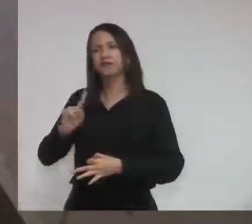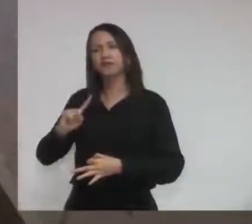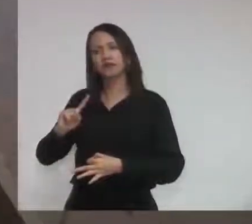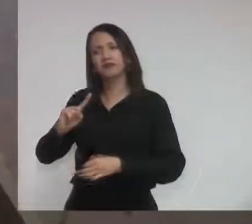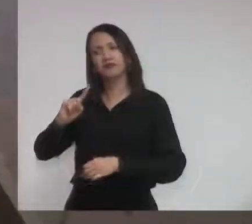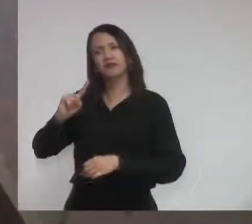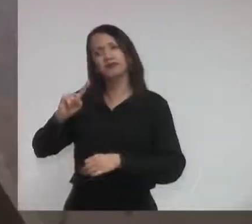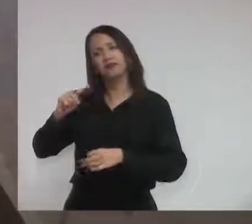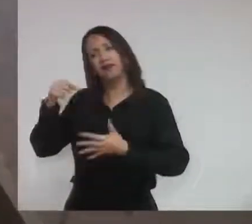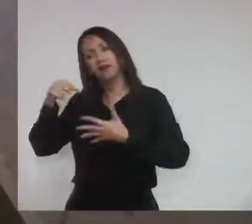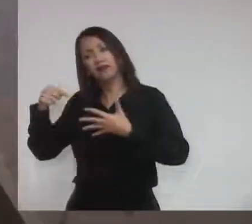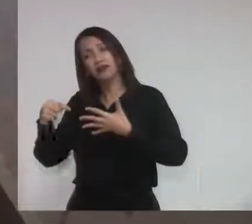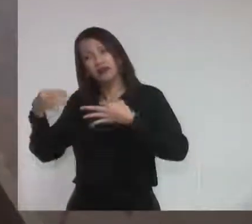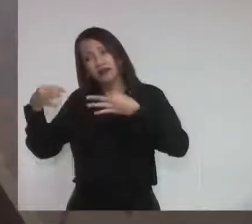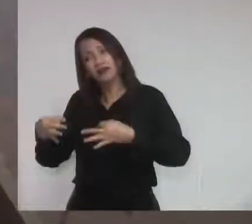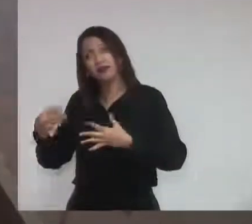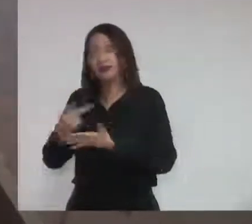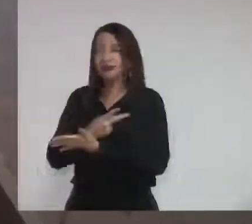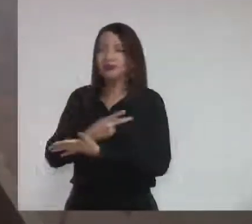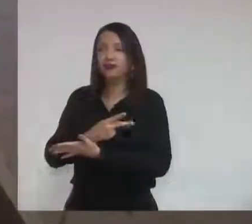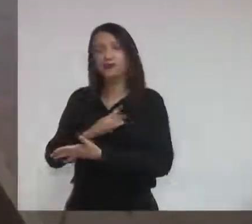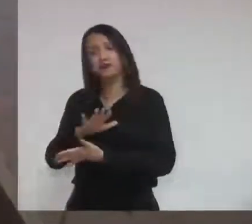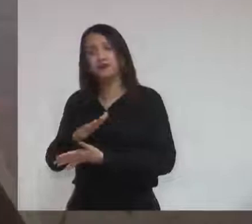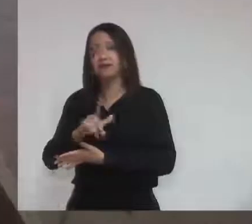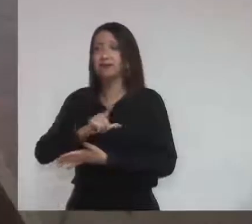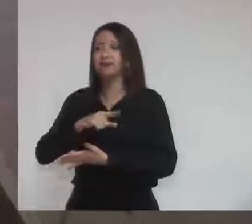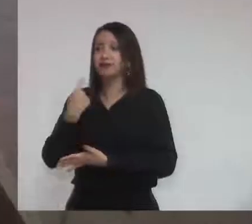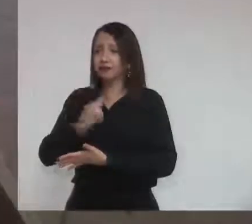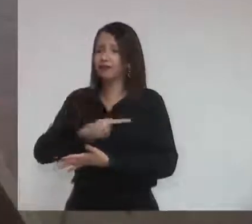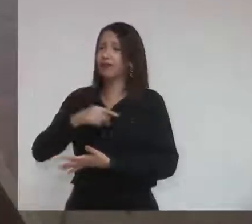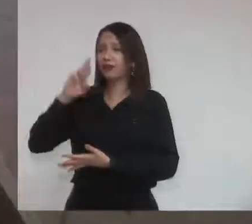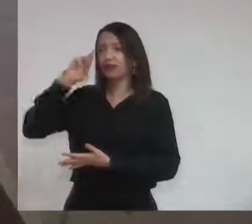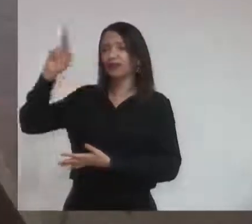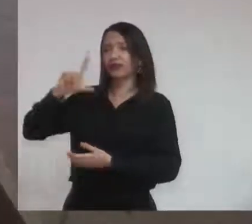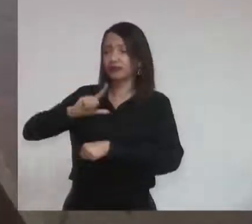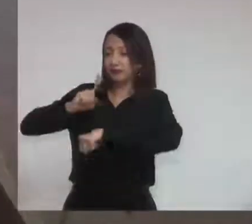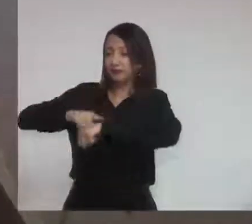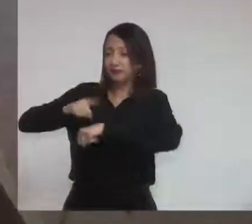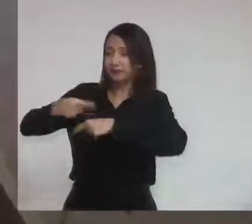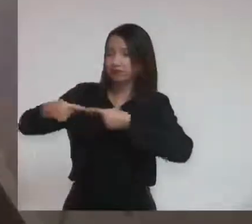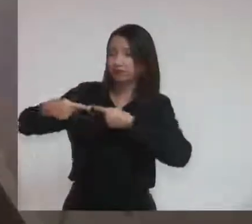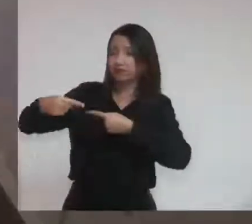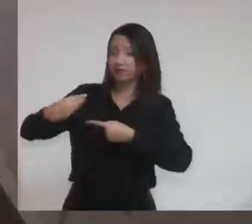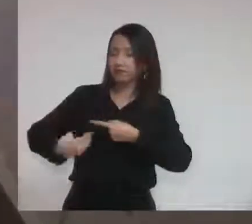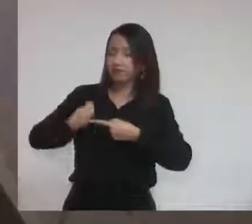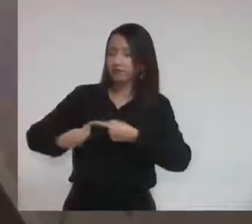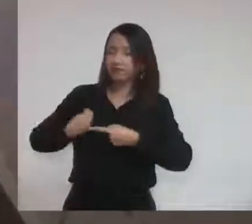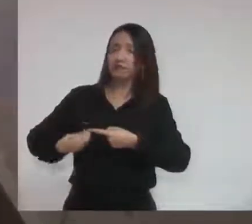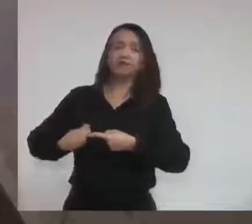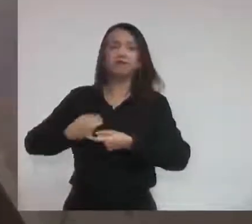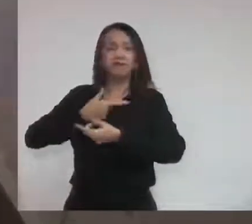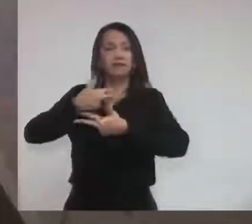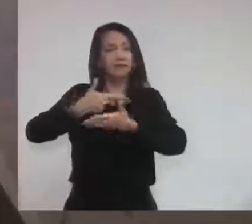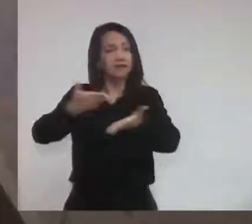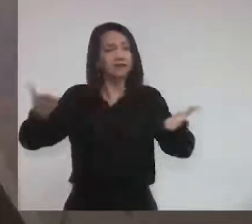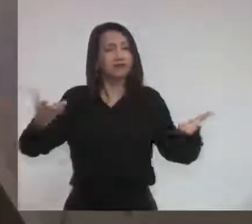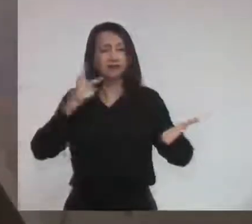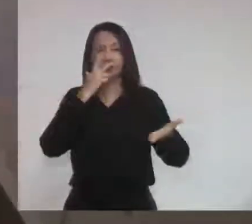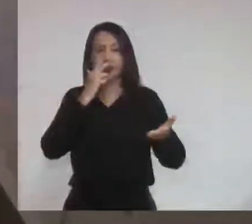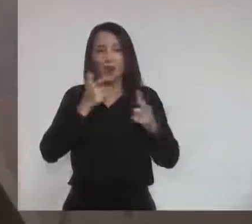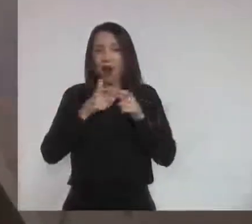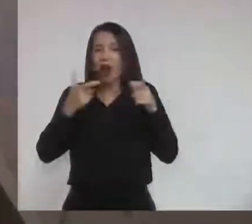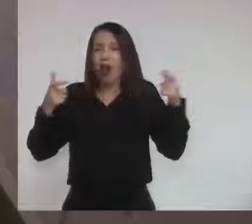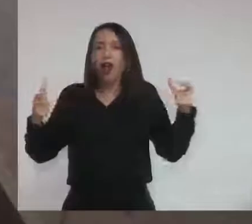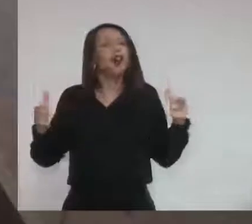dizer, que em muitos casos a gente não tivesse razão, mas pelo momento que a gente vive, acaba as coisas até ganhando uma